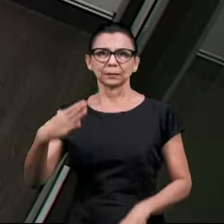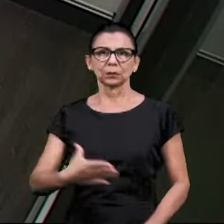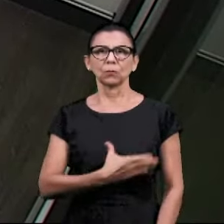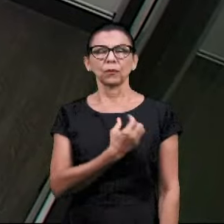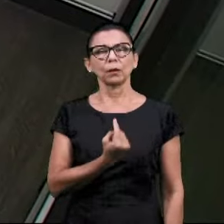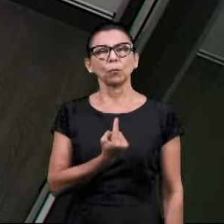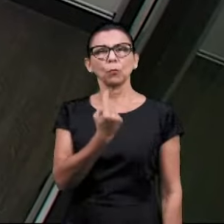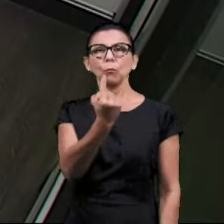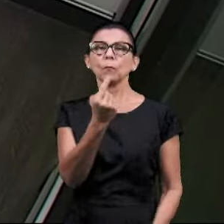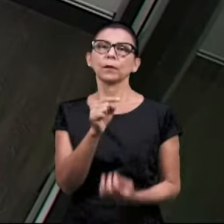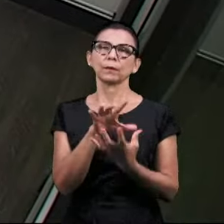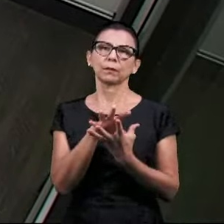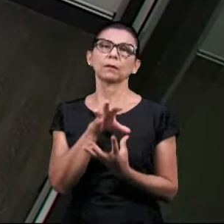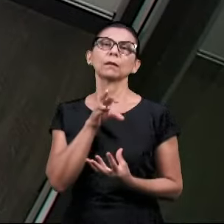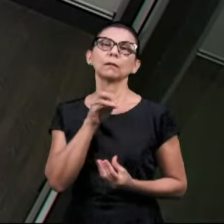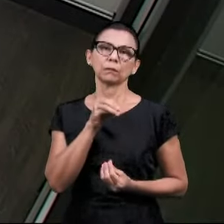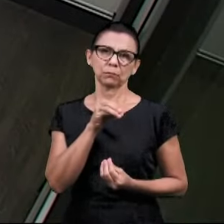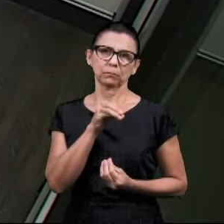não pode,